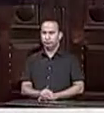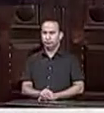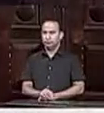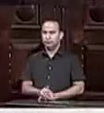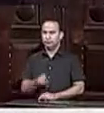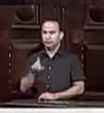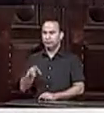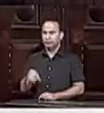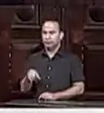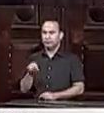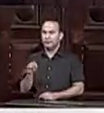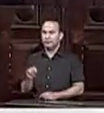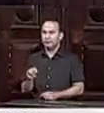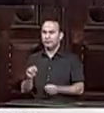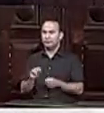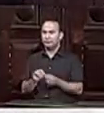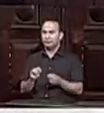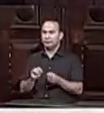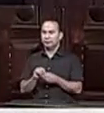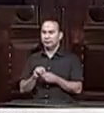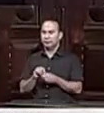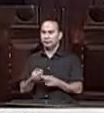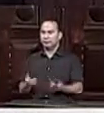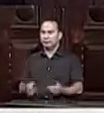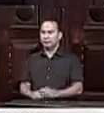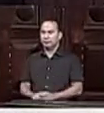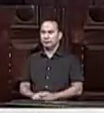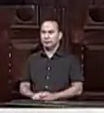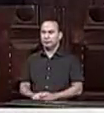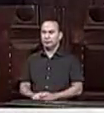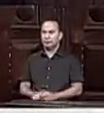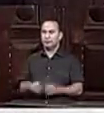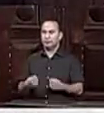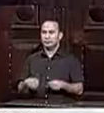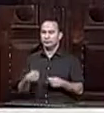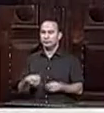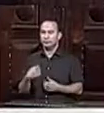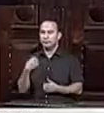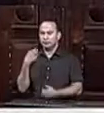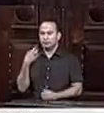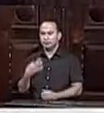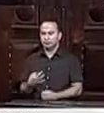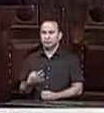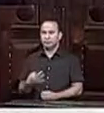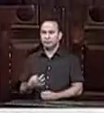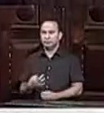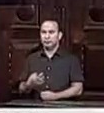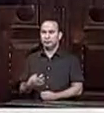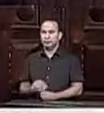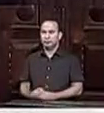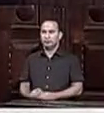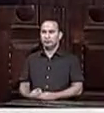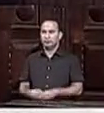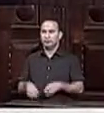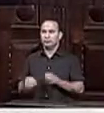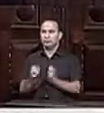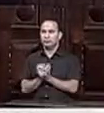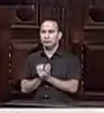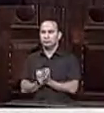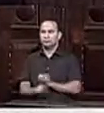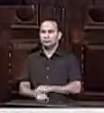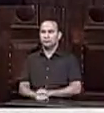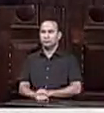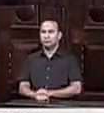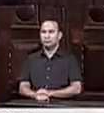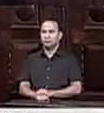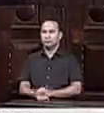é que vai se evidenciar a necessidade da população botar foco nos candidatos